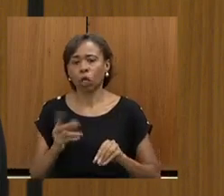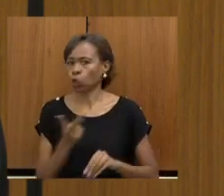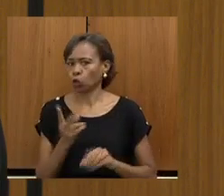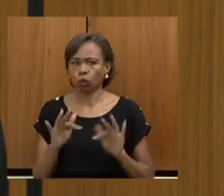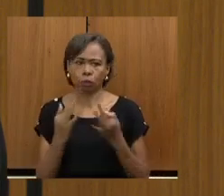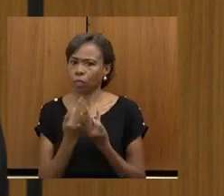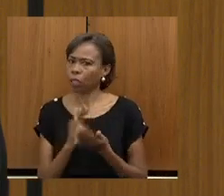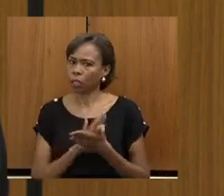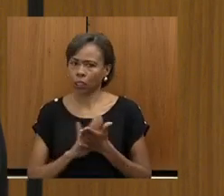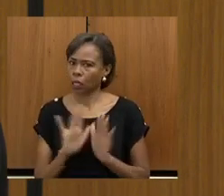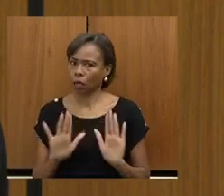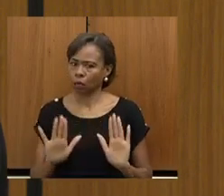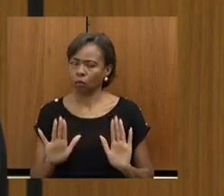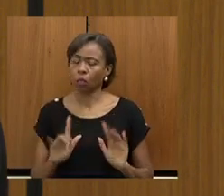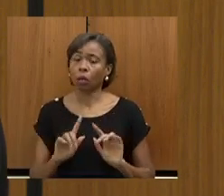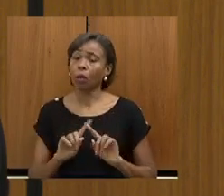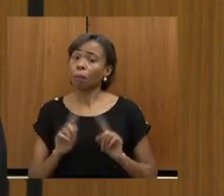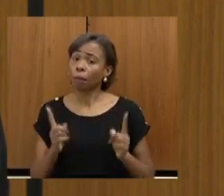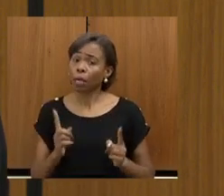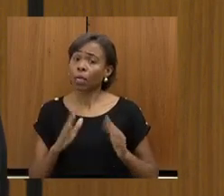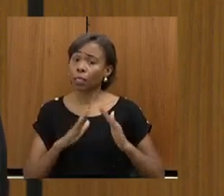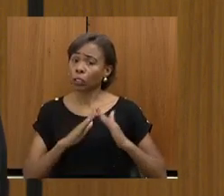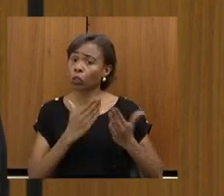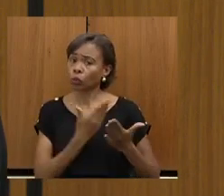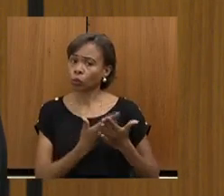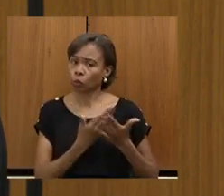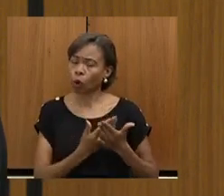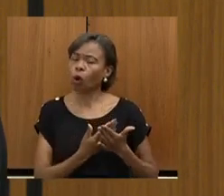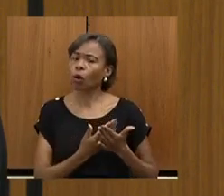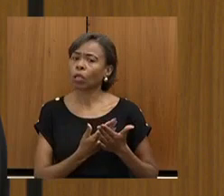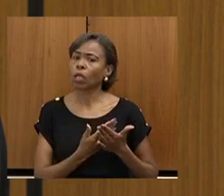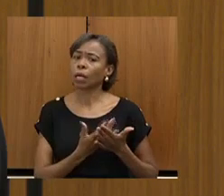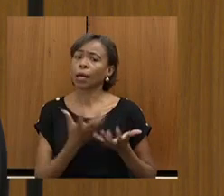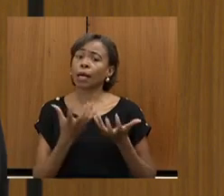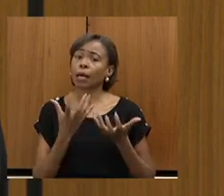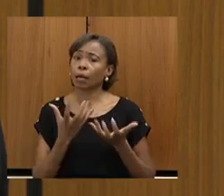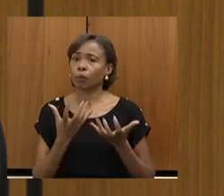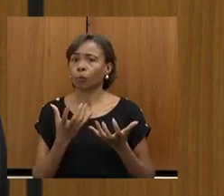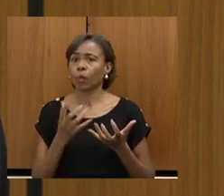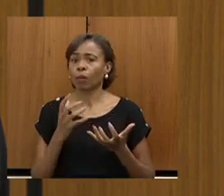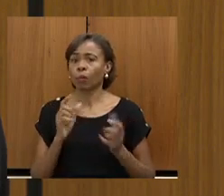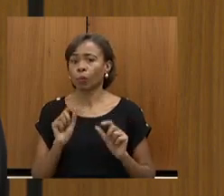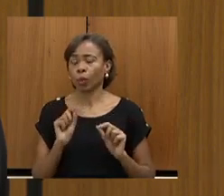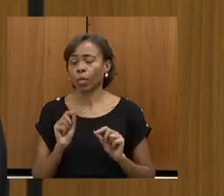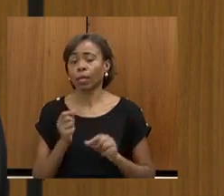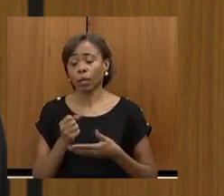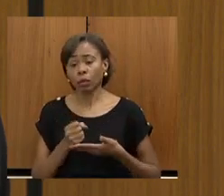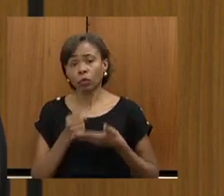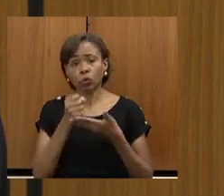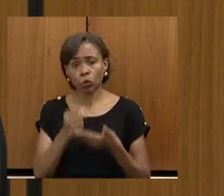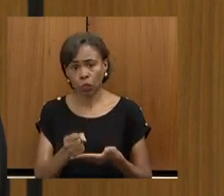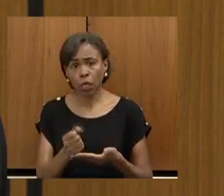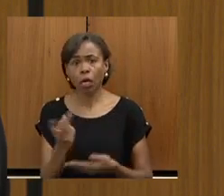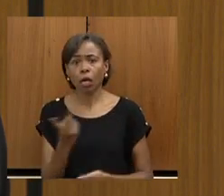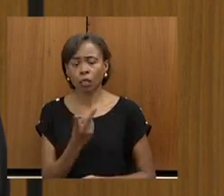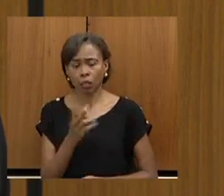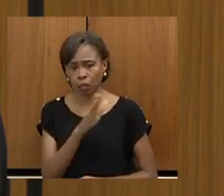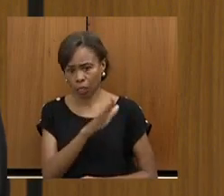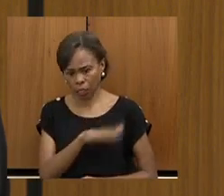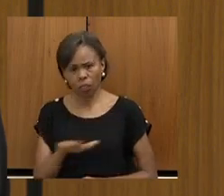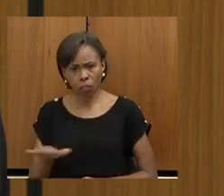famílias. A intenção da escola aqui é simplesmente auxiliar essas crianças